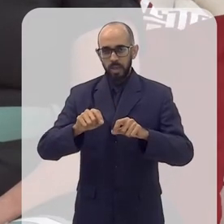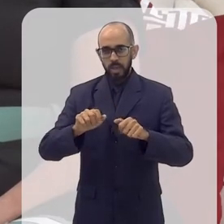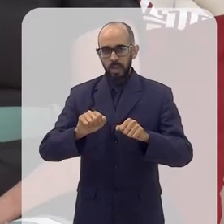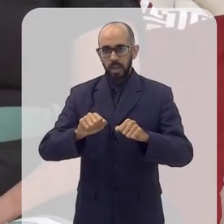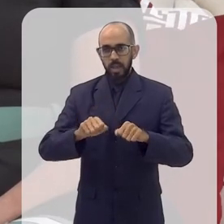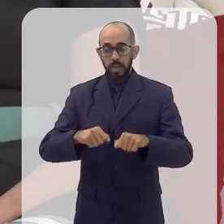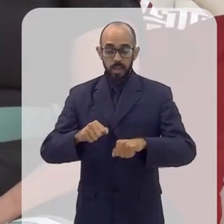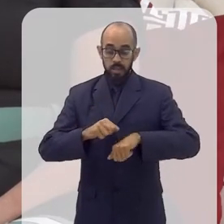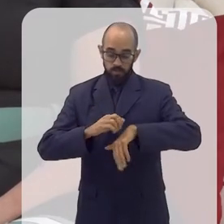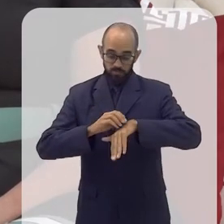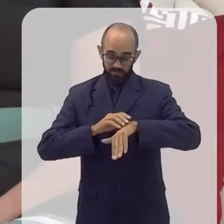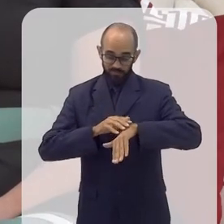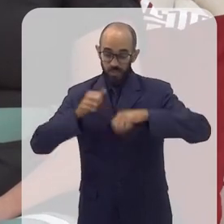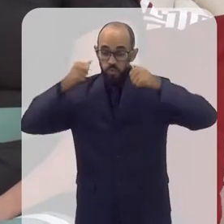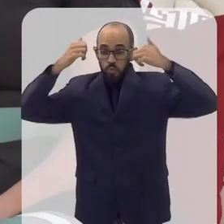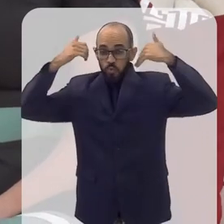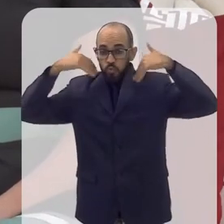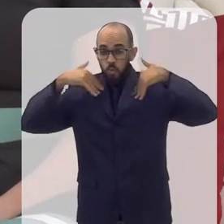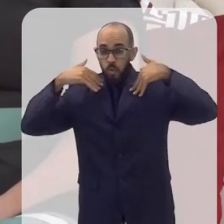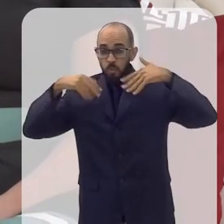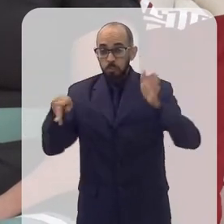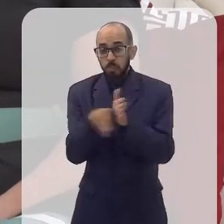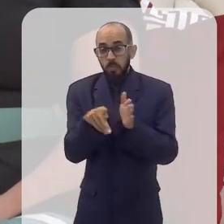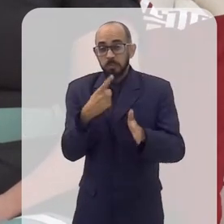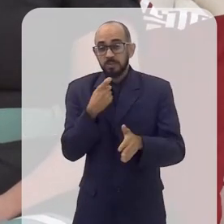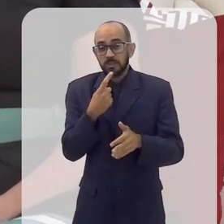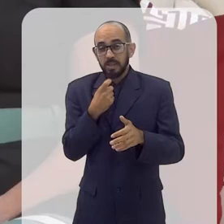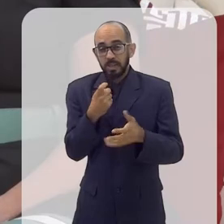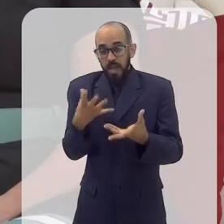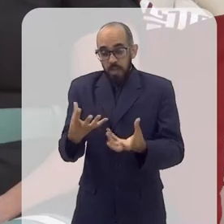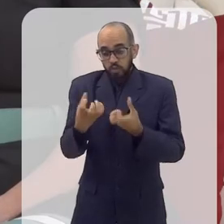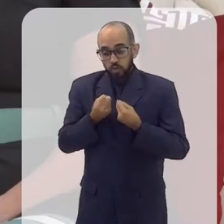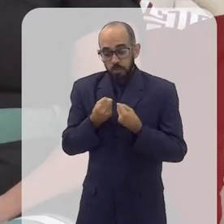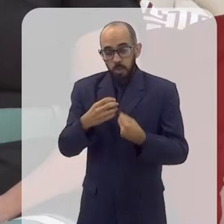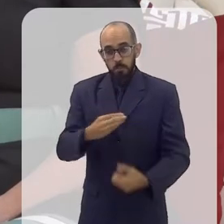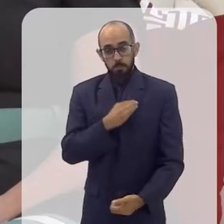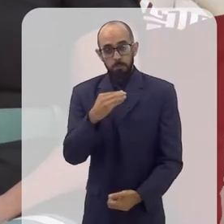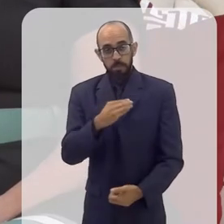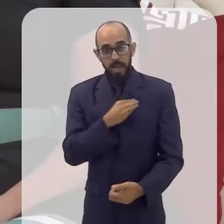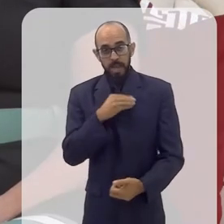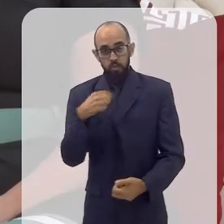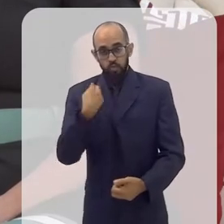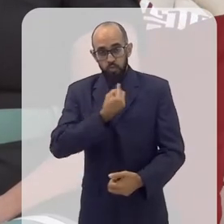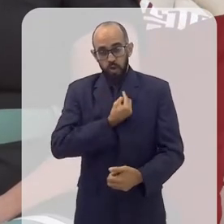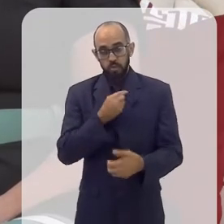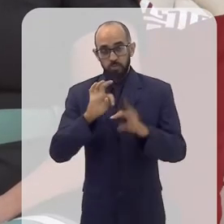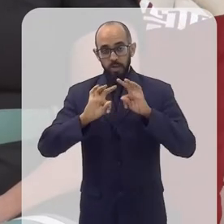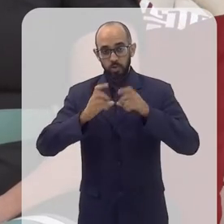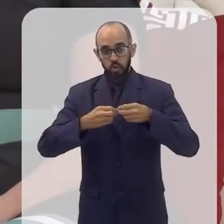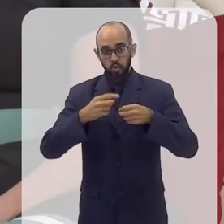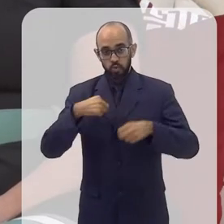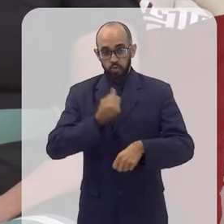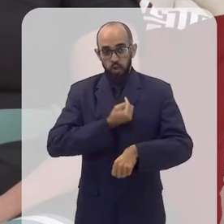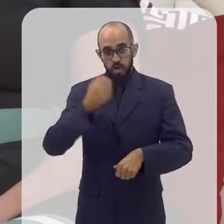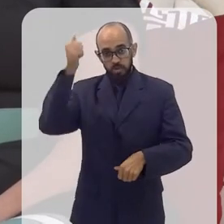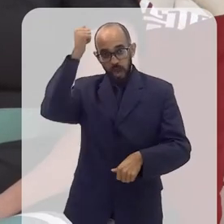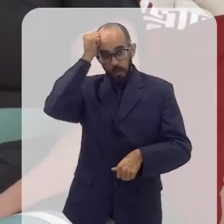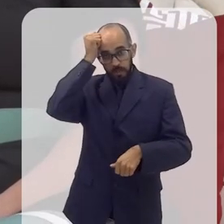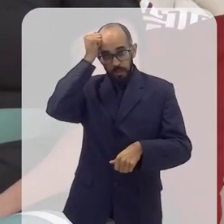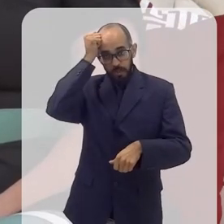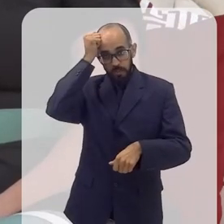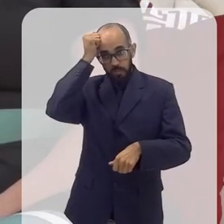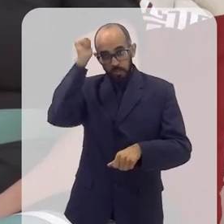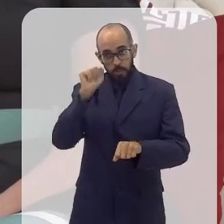por cada um dos poros, ele tomou sobre ele os nossos pecados, para que nós todos, nos arrependendo,